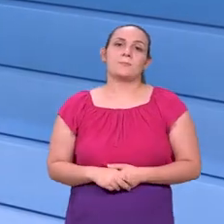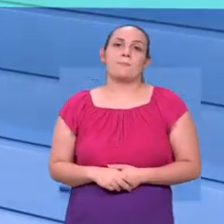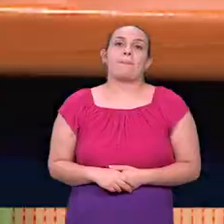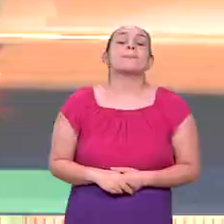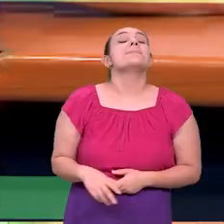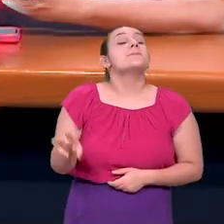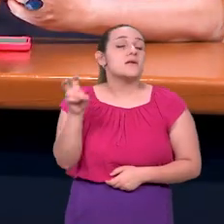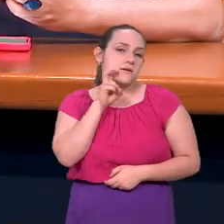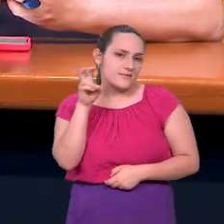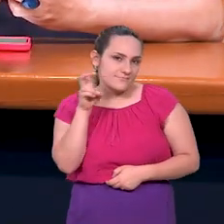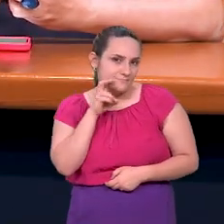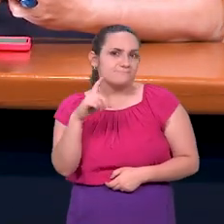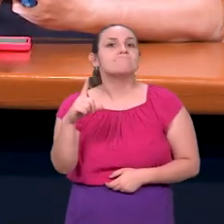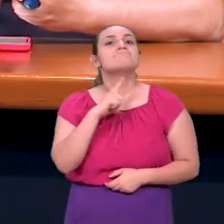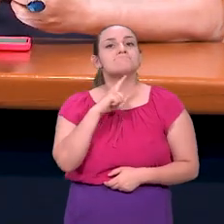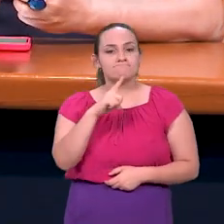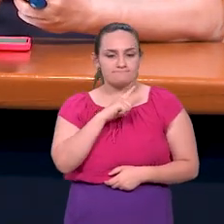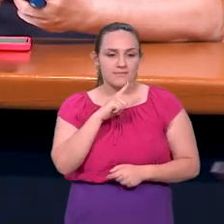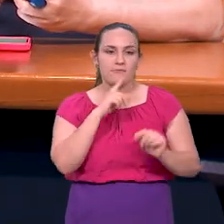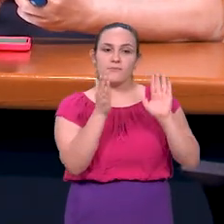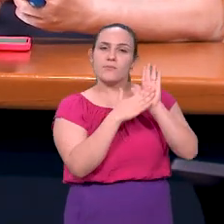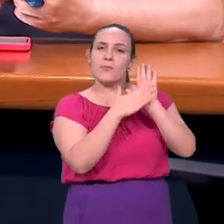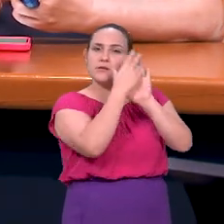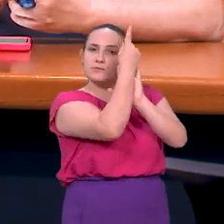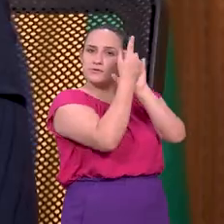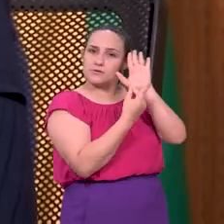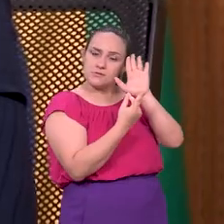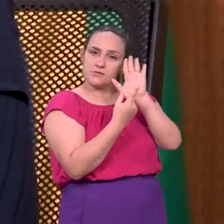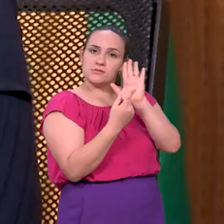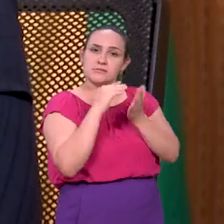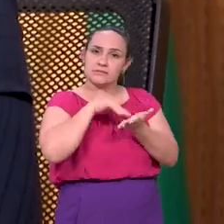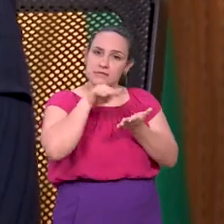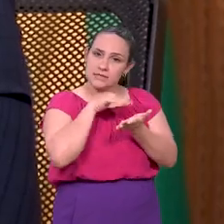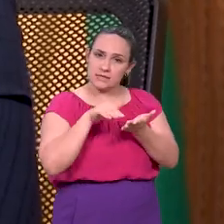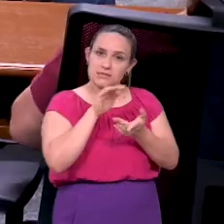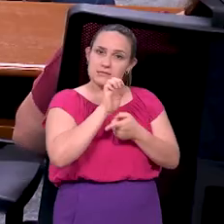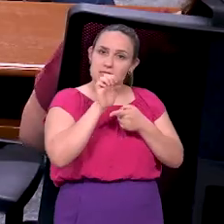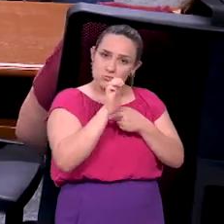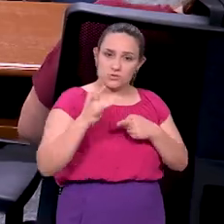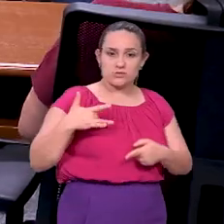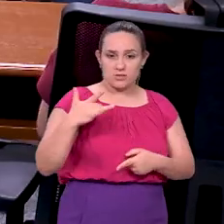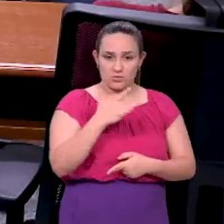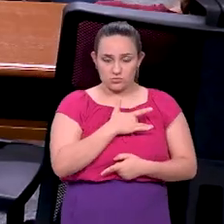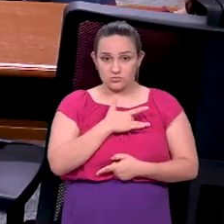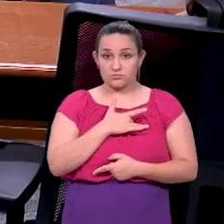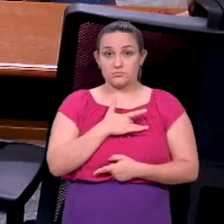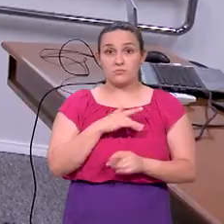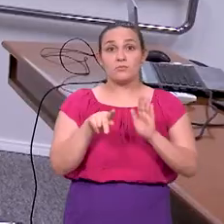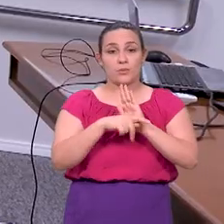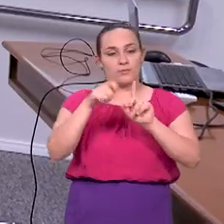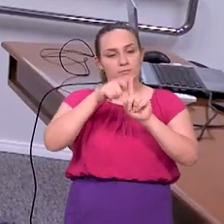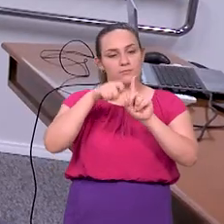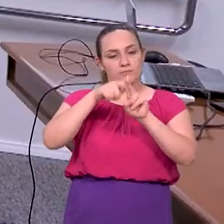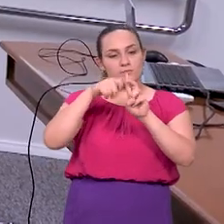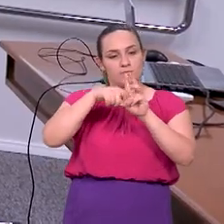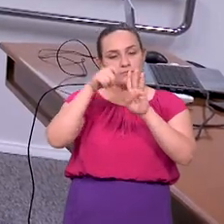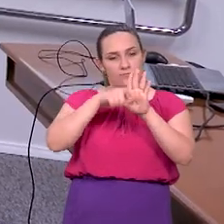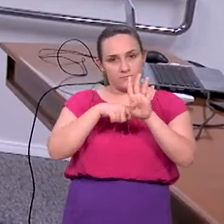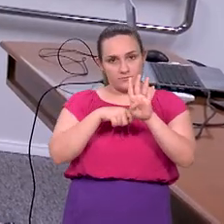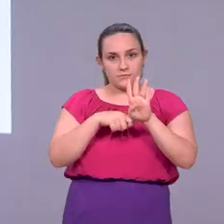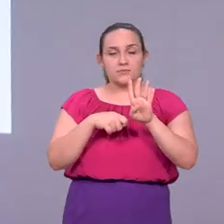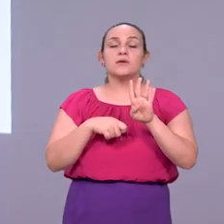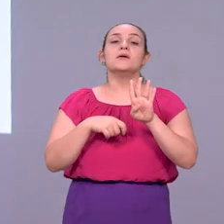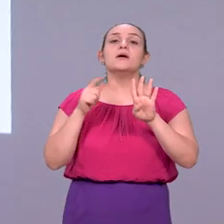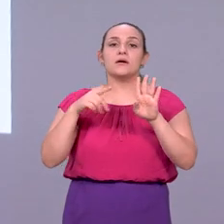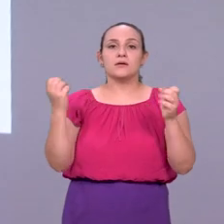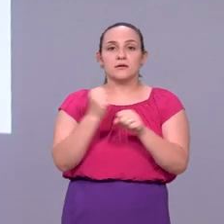juventude. Na quinta-feira, aconteceu a prestação de contas da Secretaria Estadual de Saúde referente ao segundo